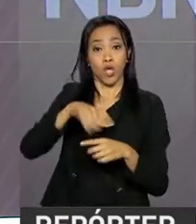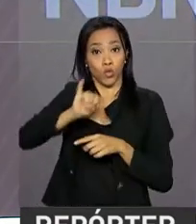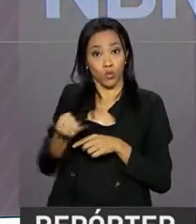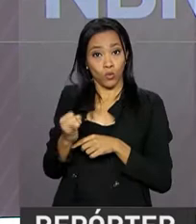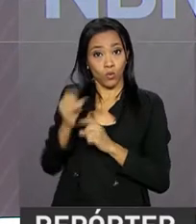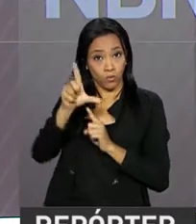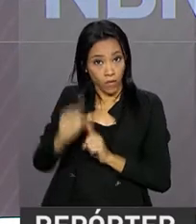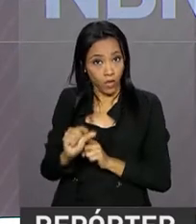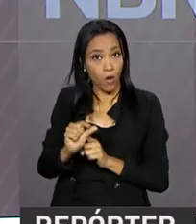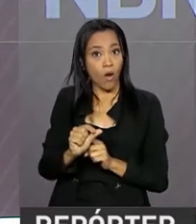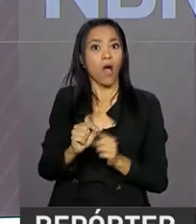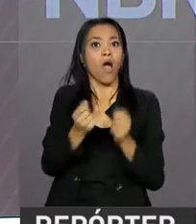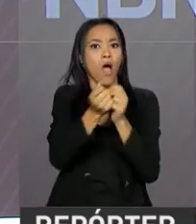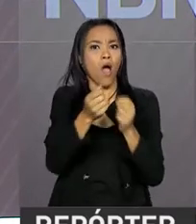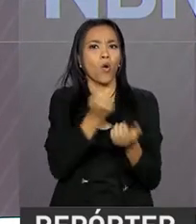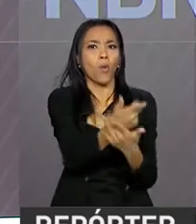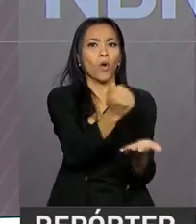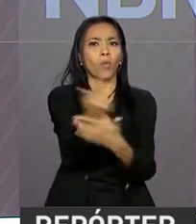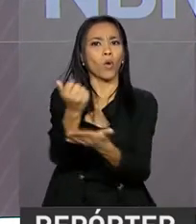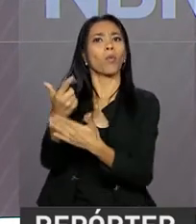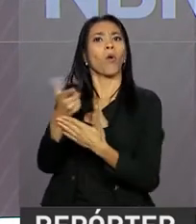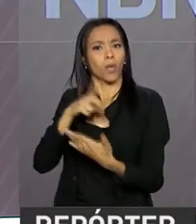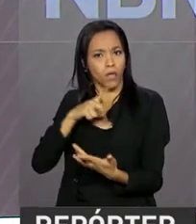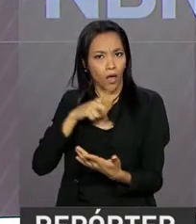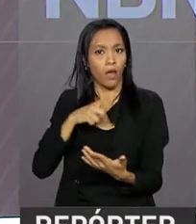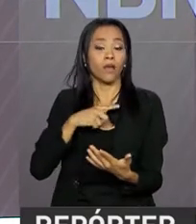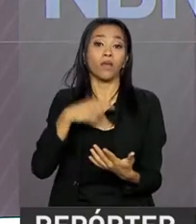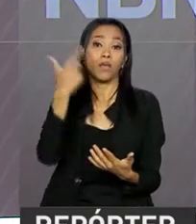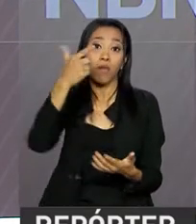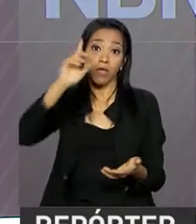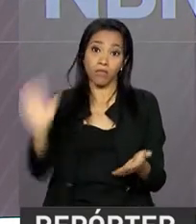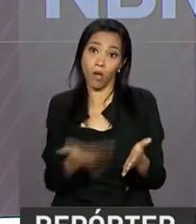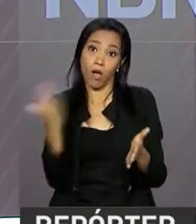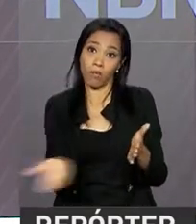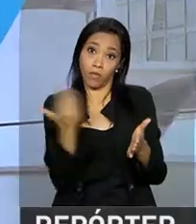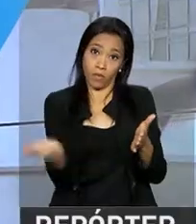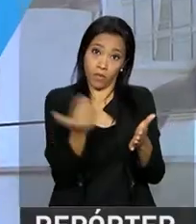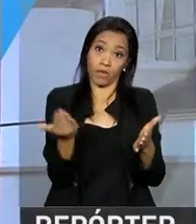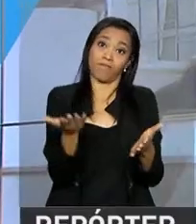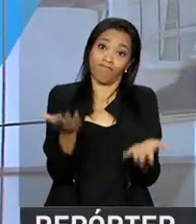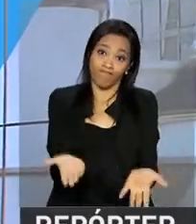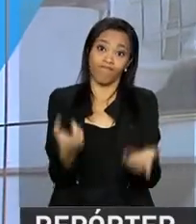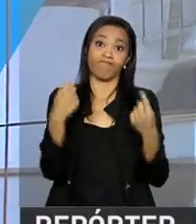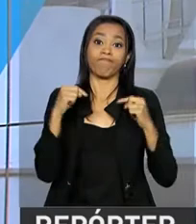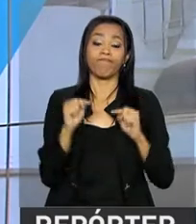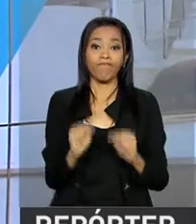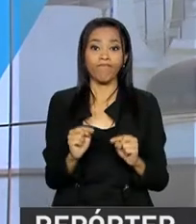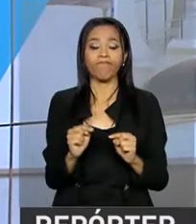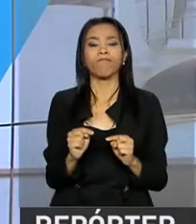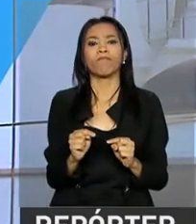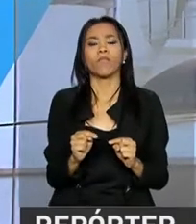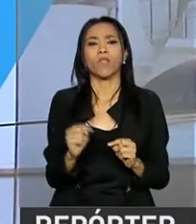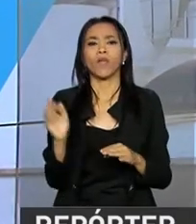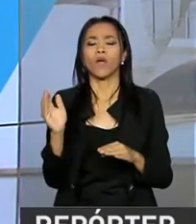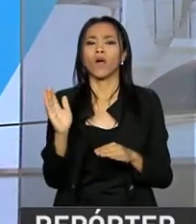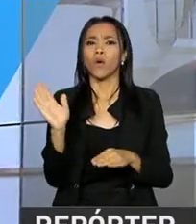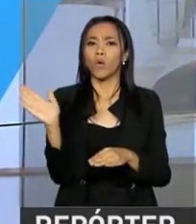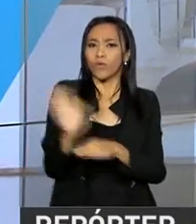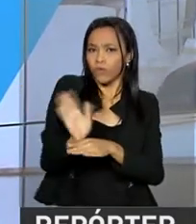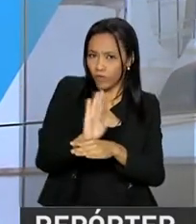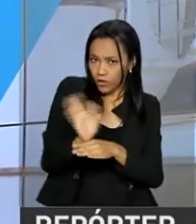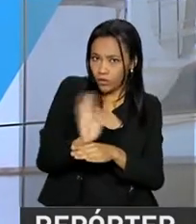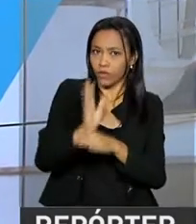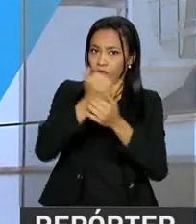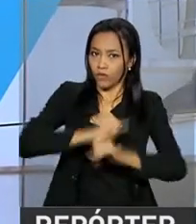produção eo consumo em um cenário de baixa atividade econômica divulgado nas redes